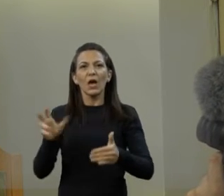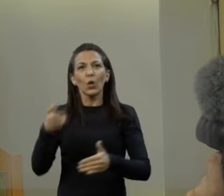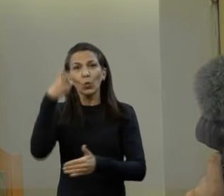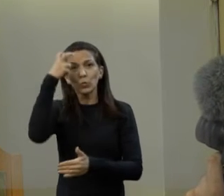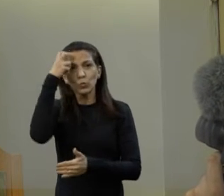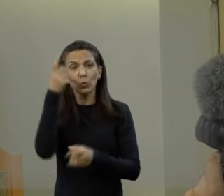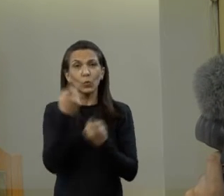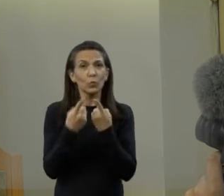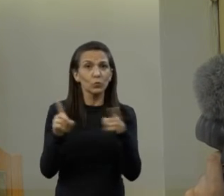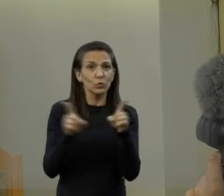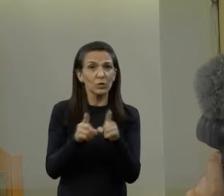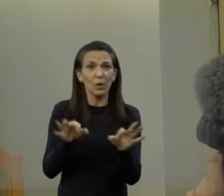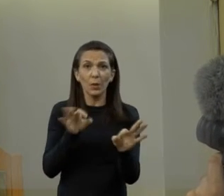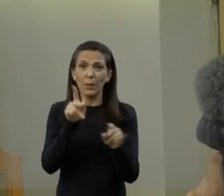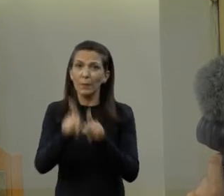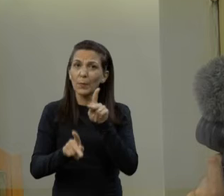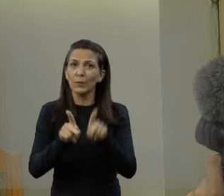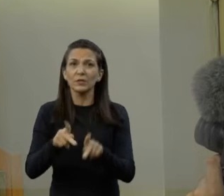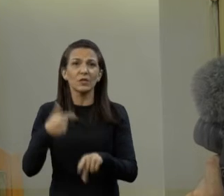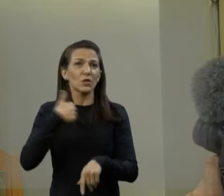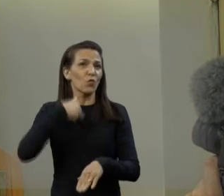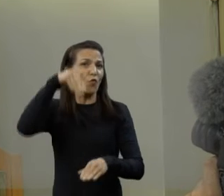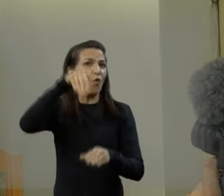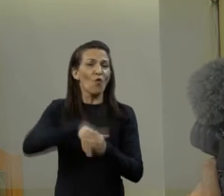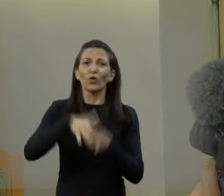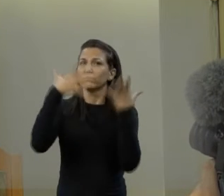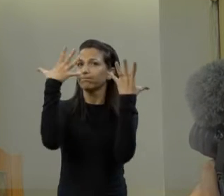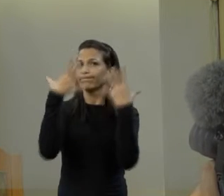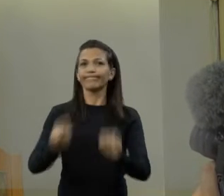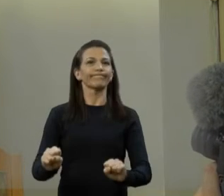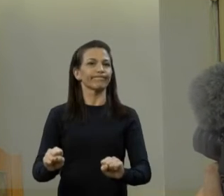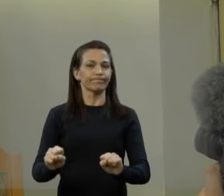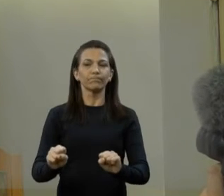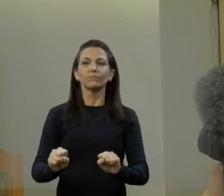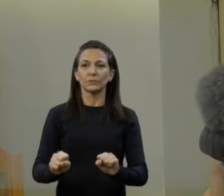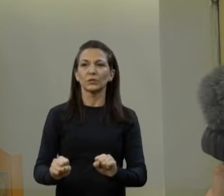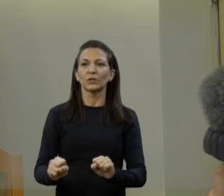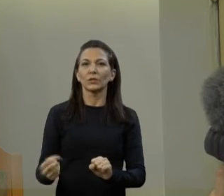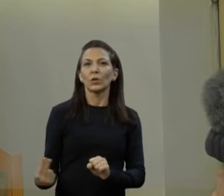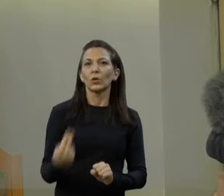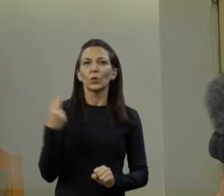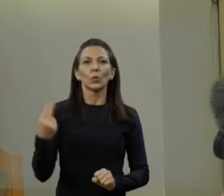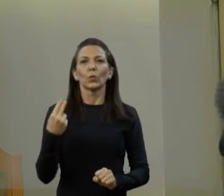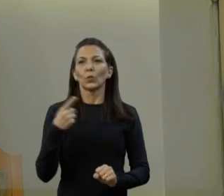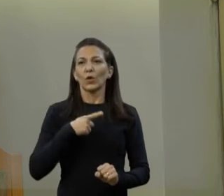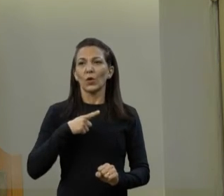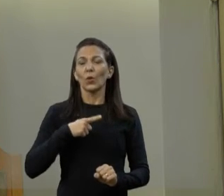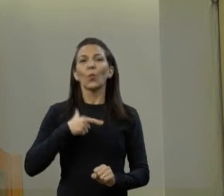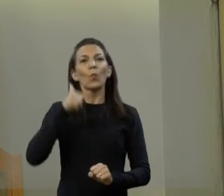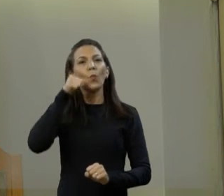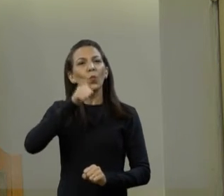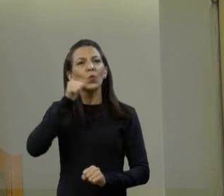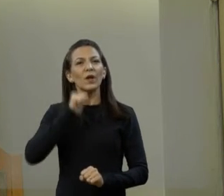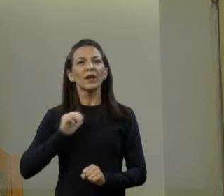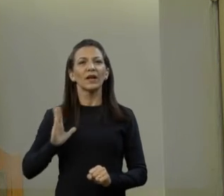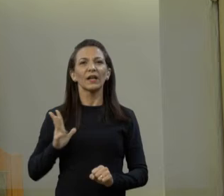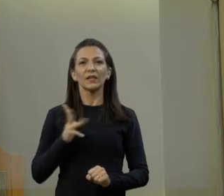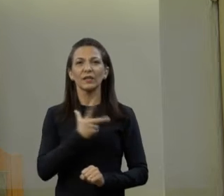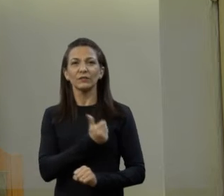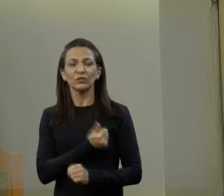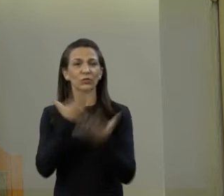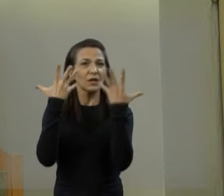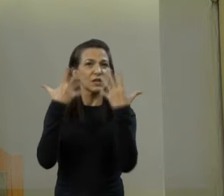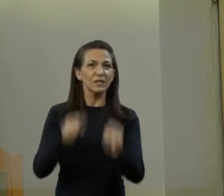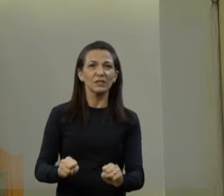rap da população Me desculpe nunca terá meu voto favorável e eu nunca encontro o travesti Nunca irei